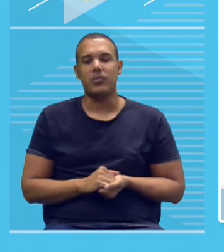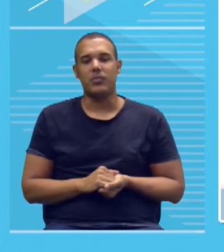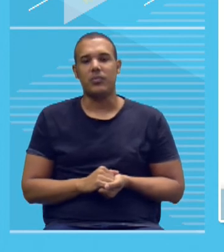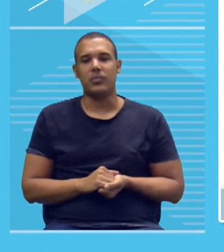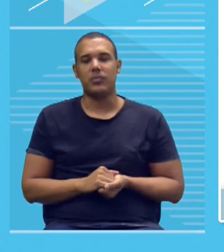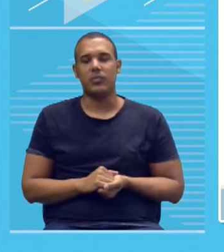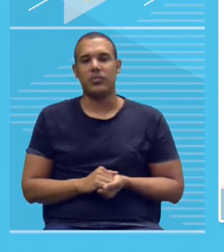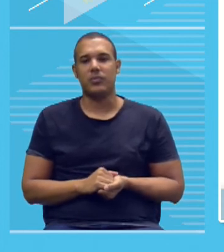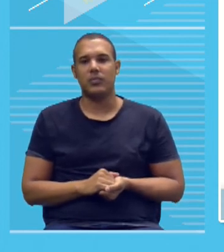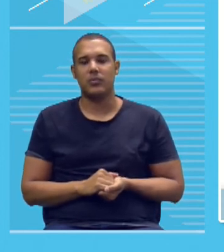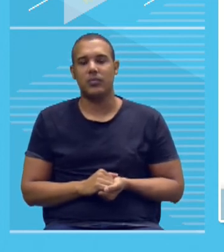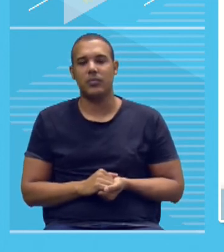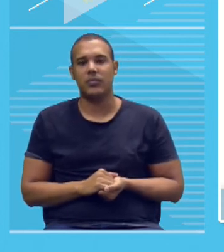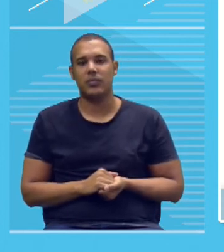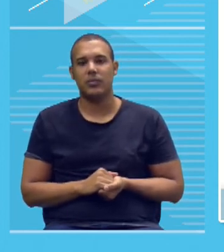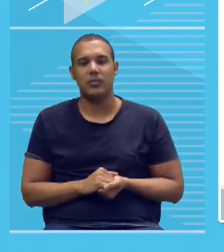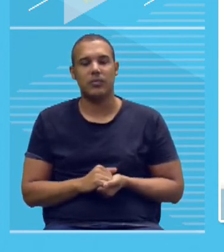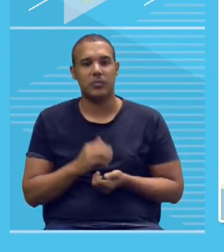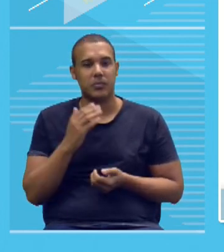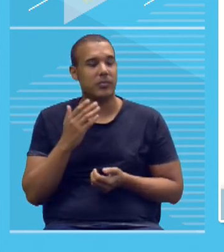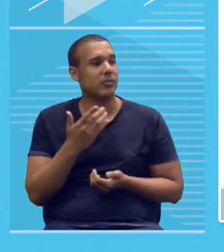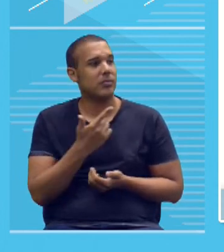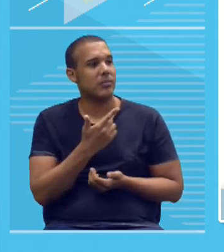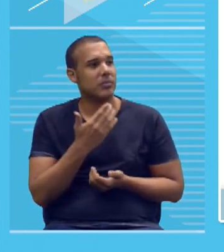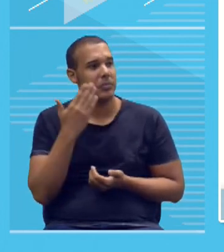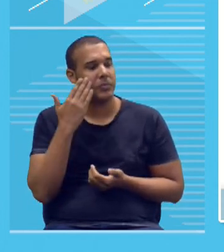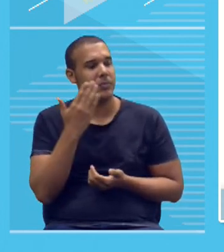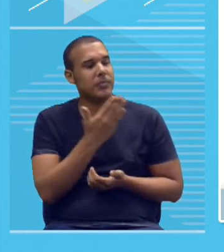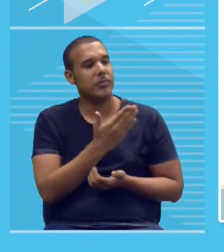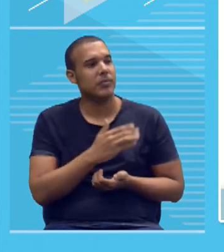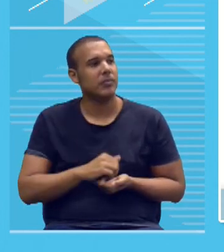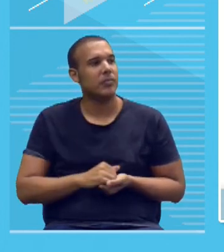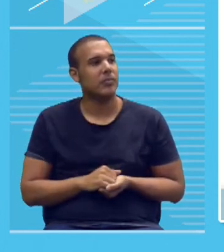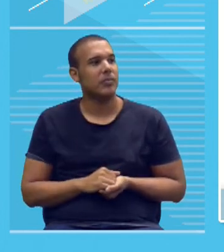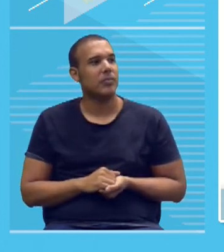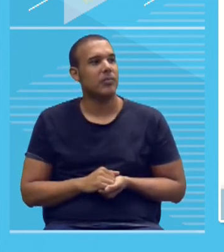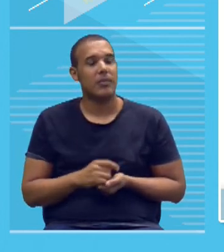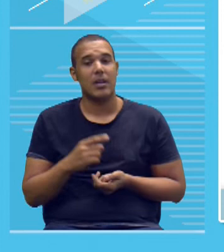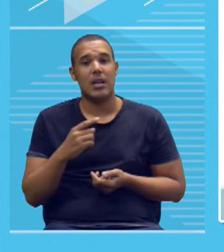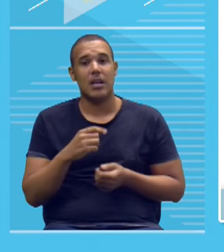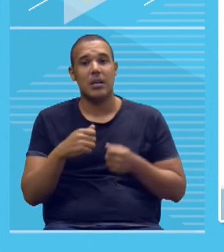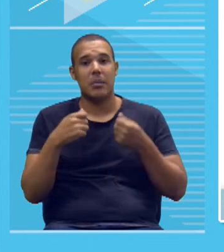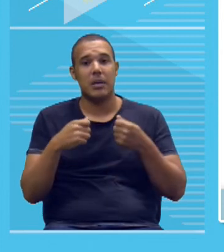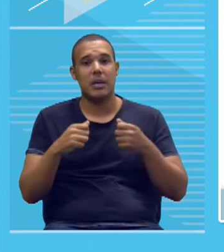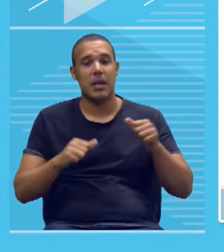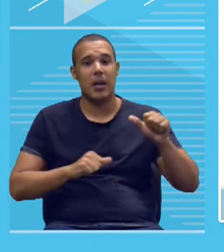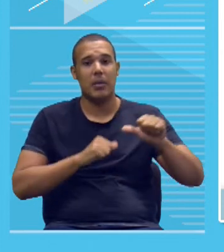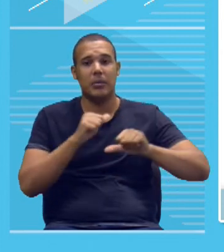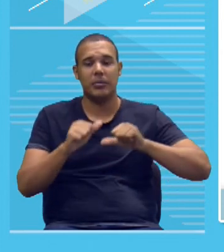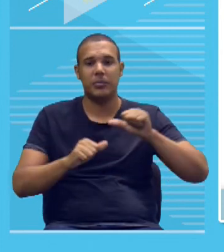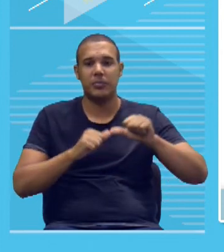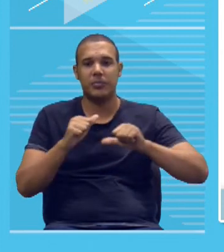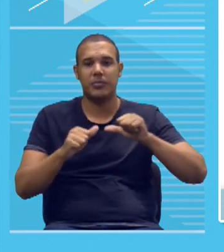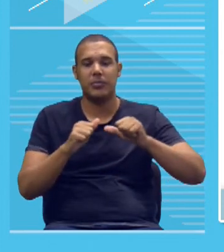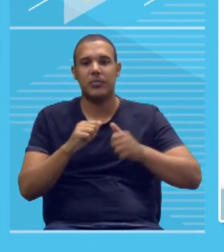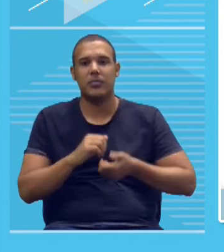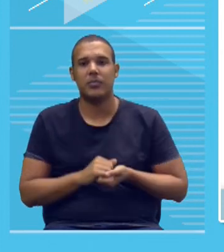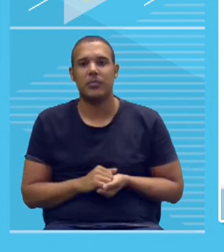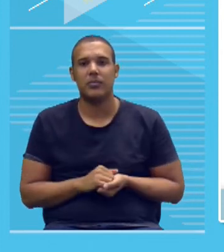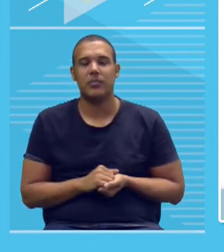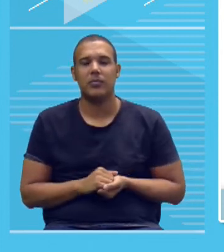Professor tipo nesta daqui e eu vou ter que transformar alguém sério Professor